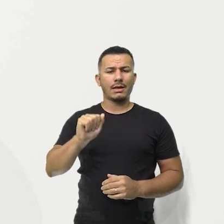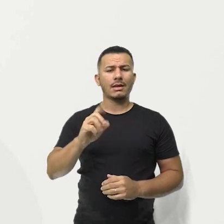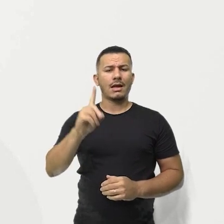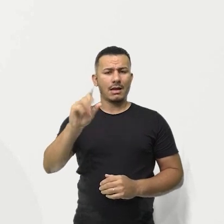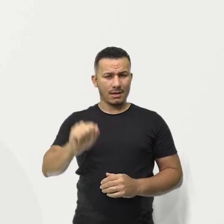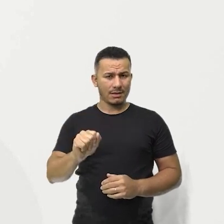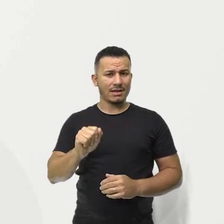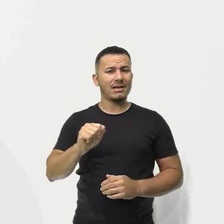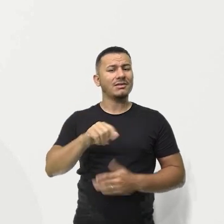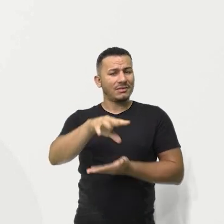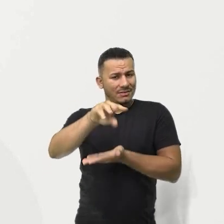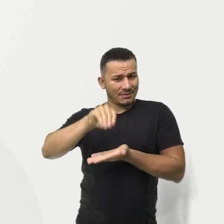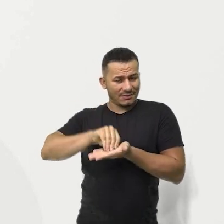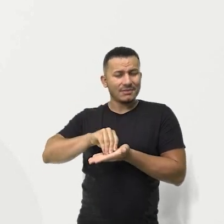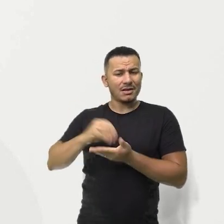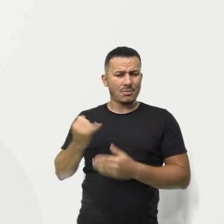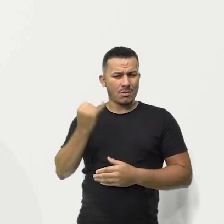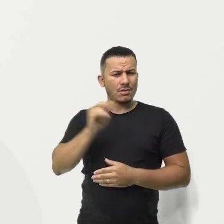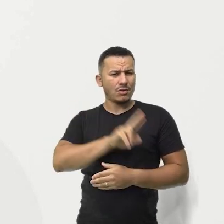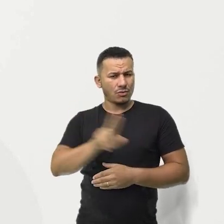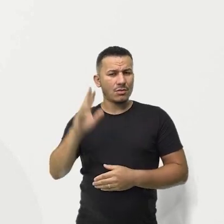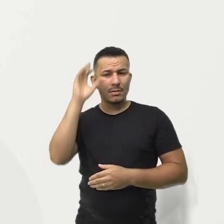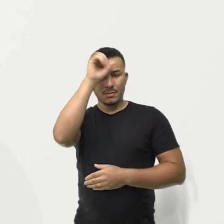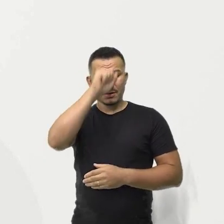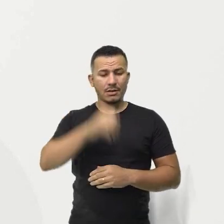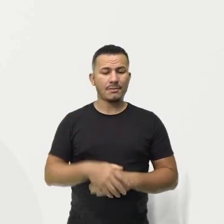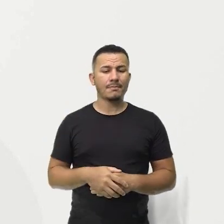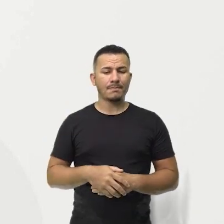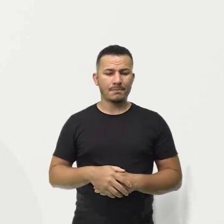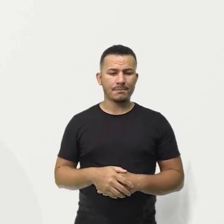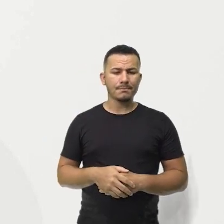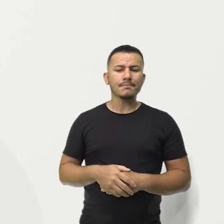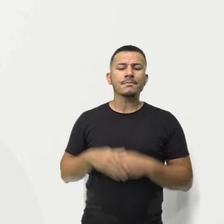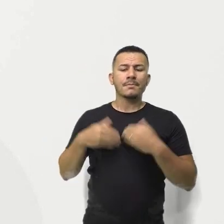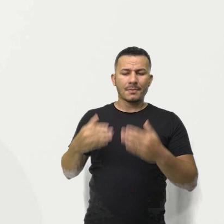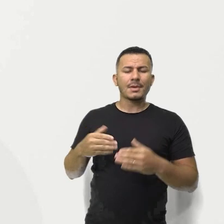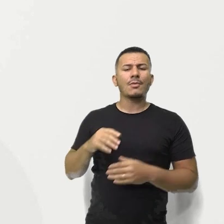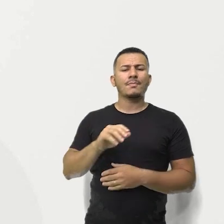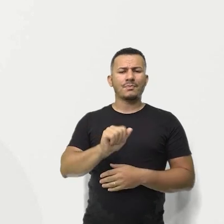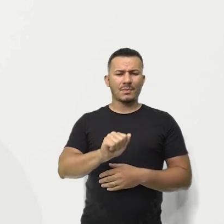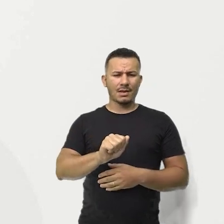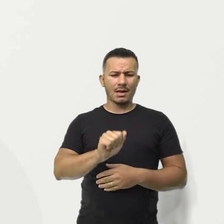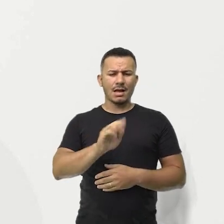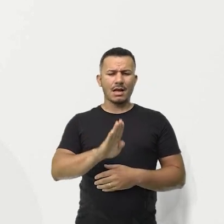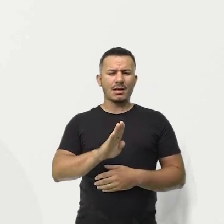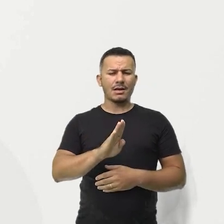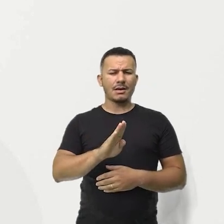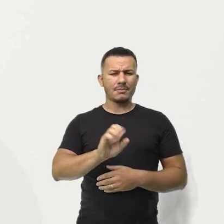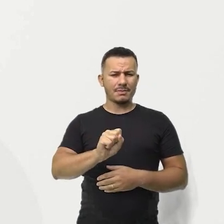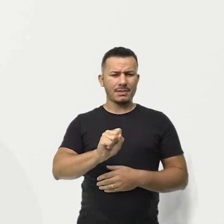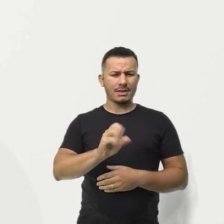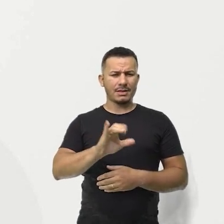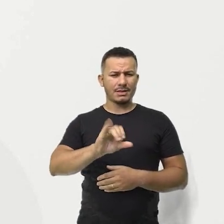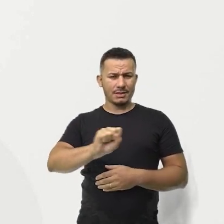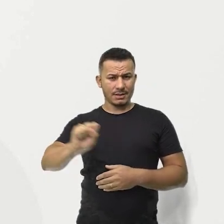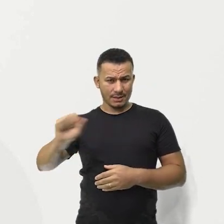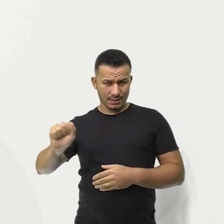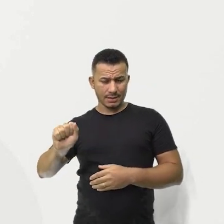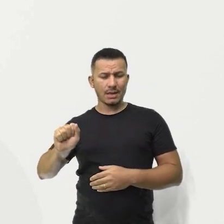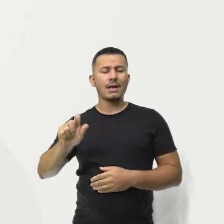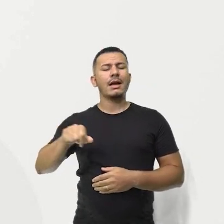muito importante você saber disso. Lembrando que a abscissa nós chamamos de